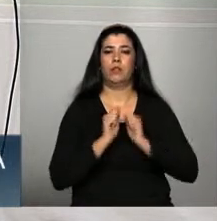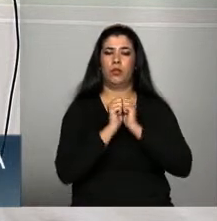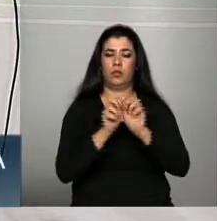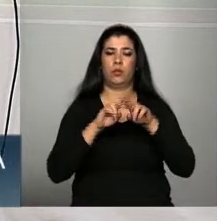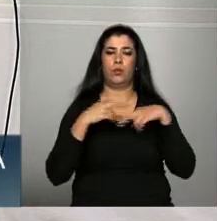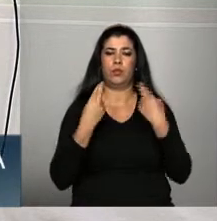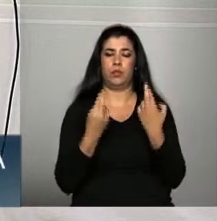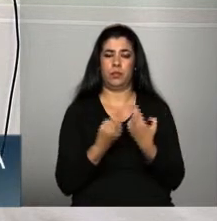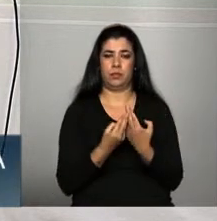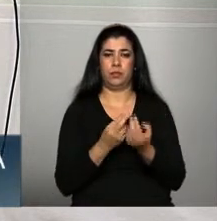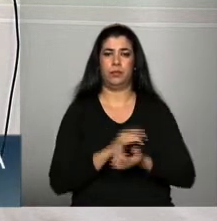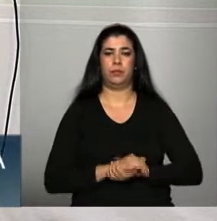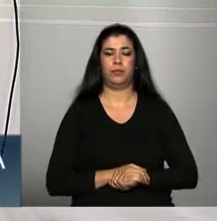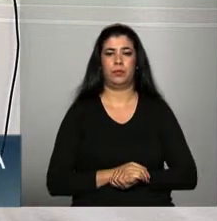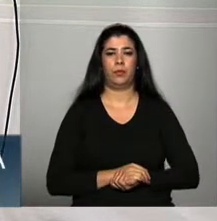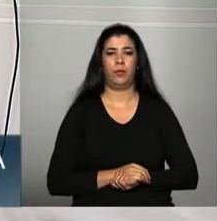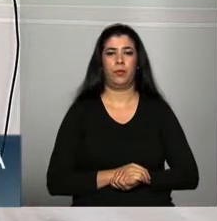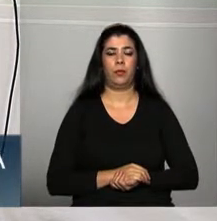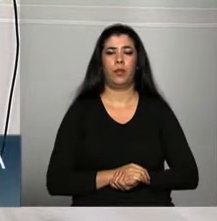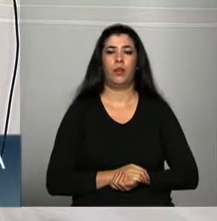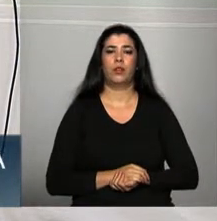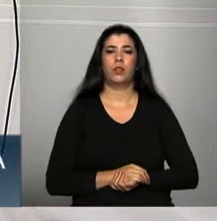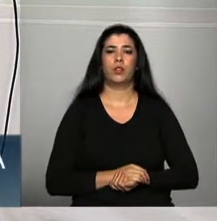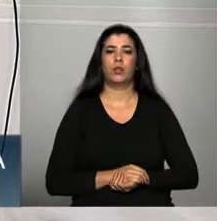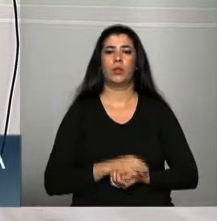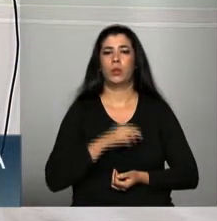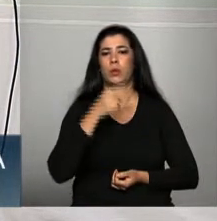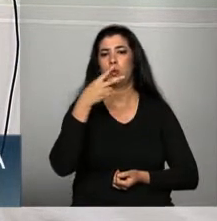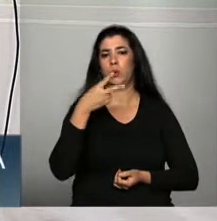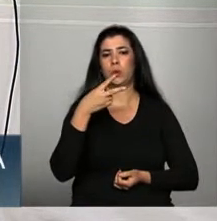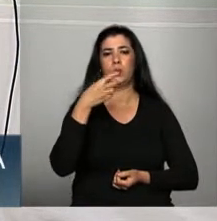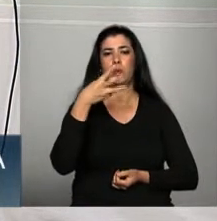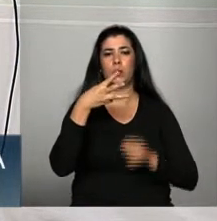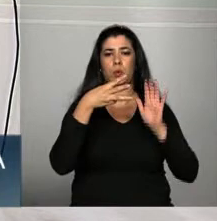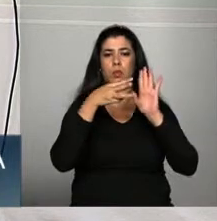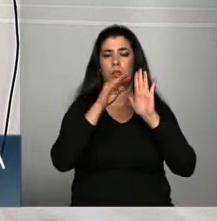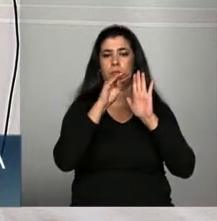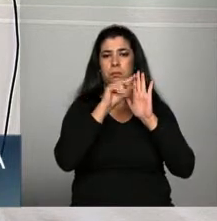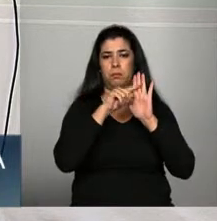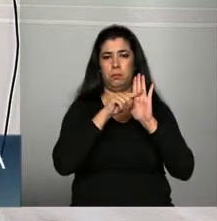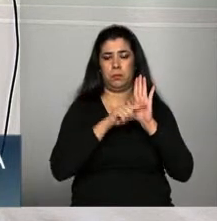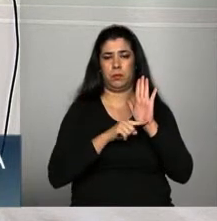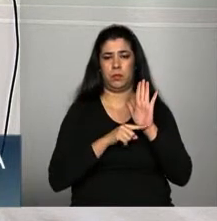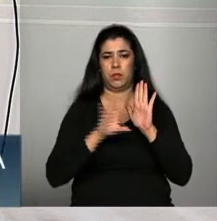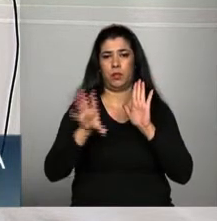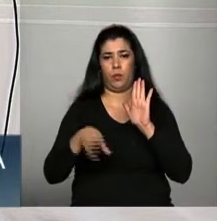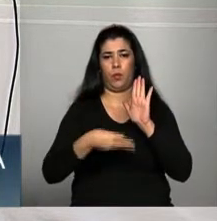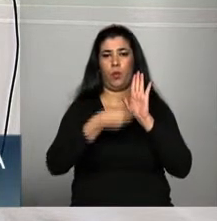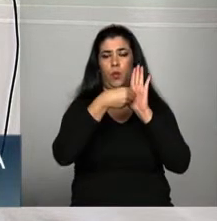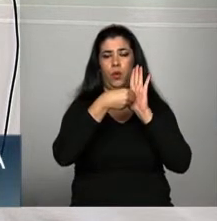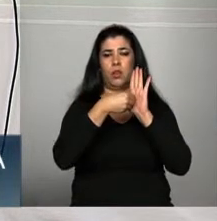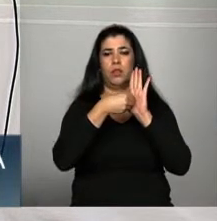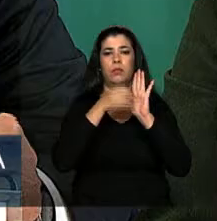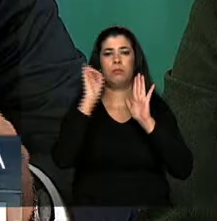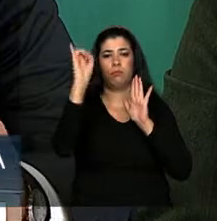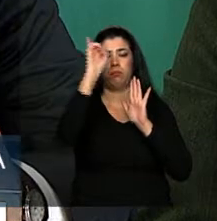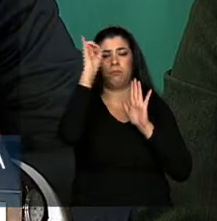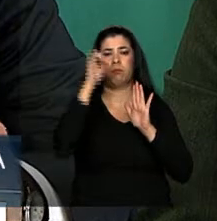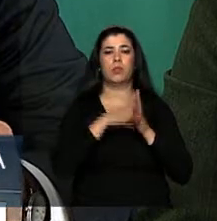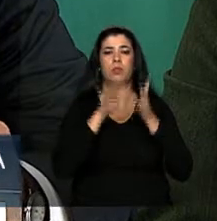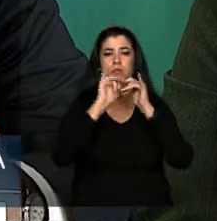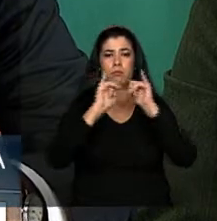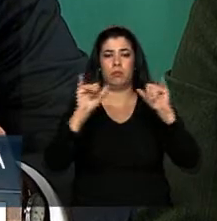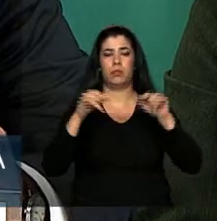Vou colocar mais dois ou três pontos aqui rapidamente, fazendo um adendo aqui à colocação muito precisa